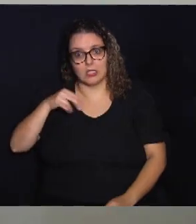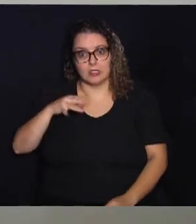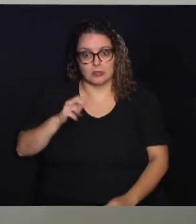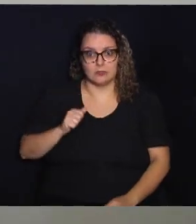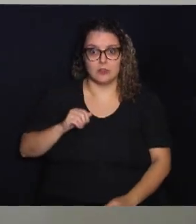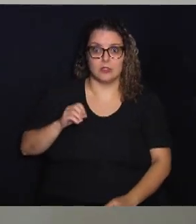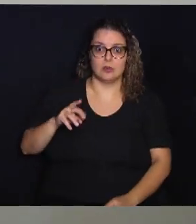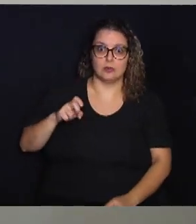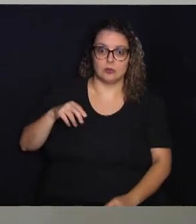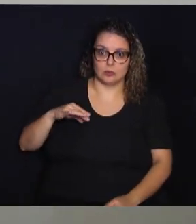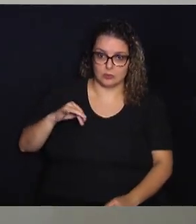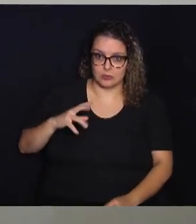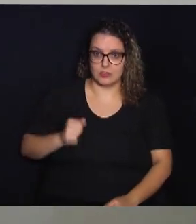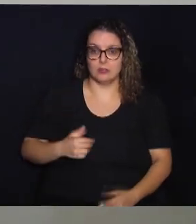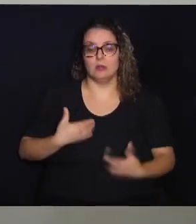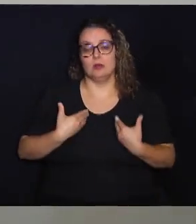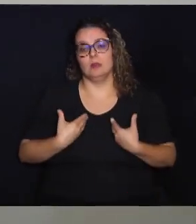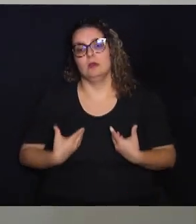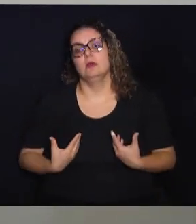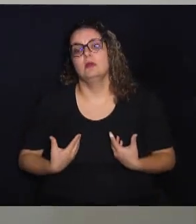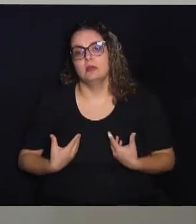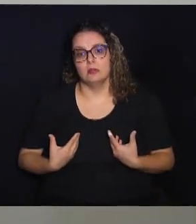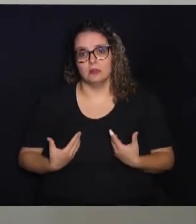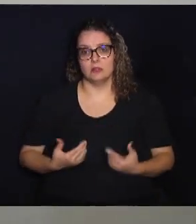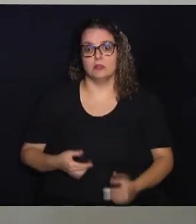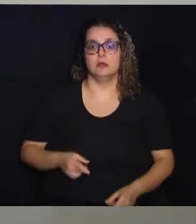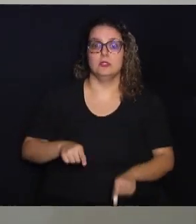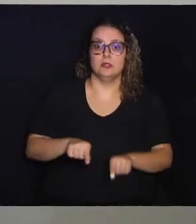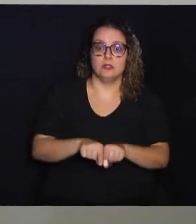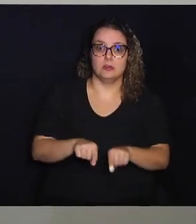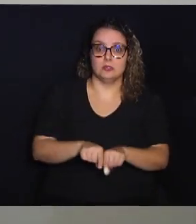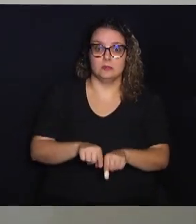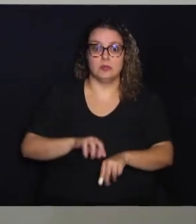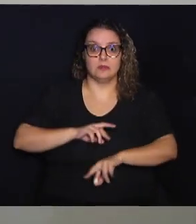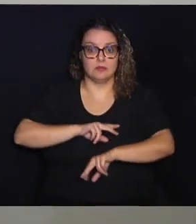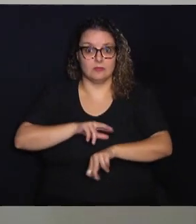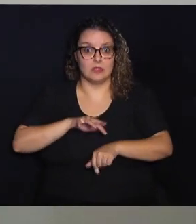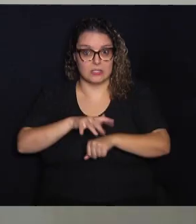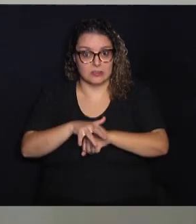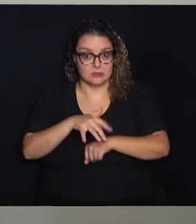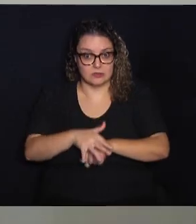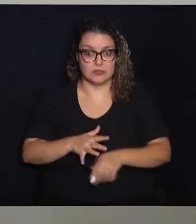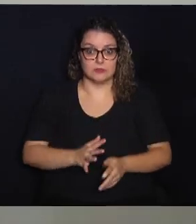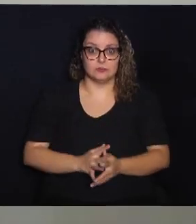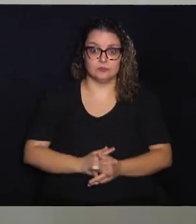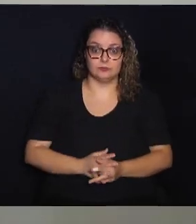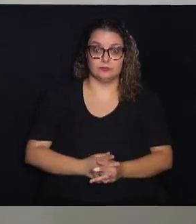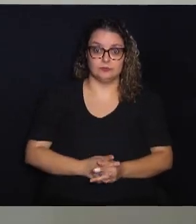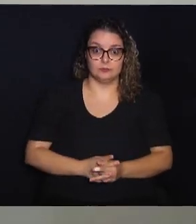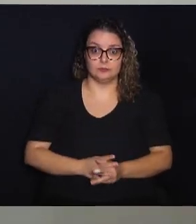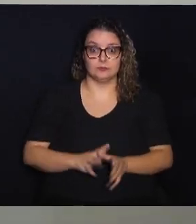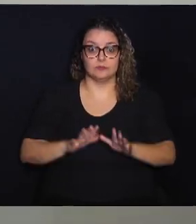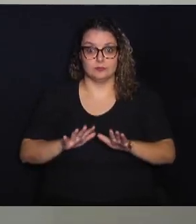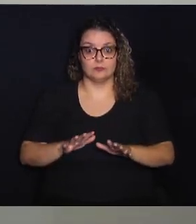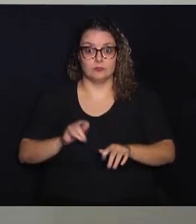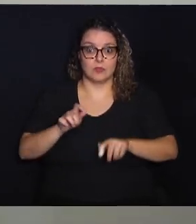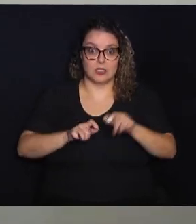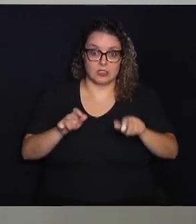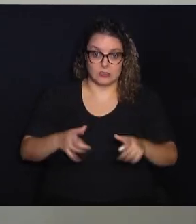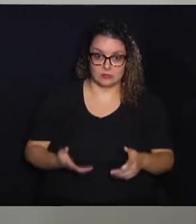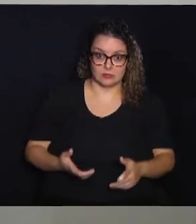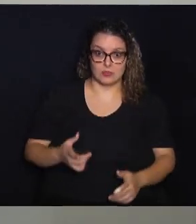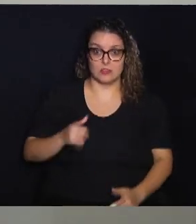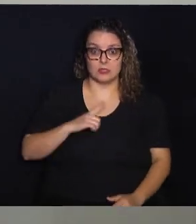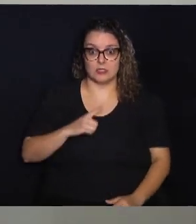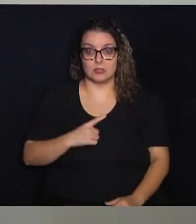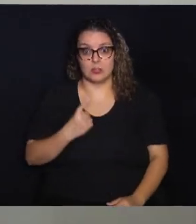fadiga, cansaço, maior suscetibilidade a infecções, certo? Mas as pessoas que têm